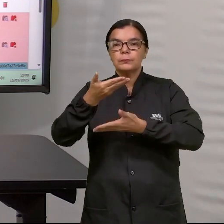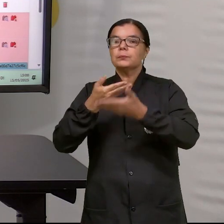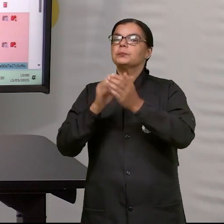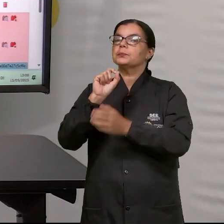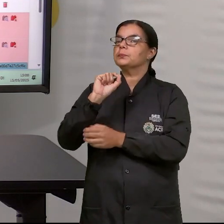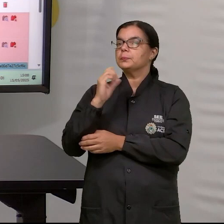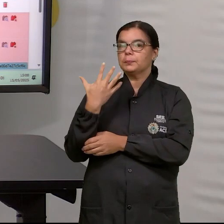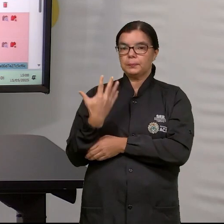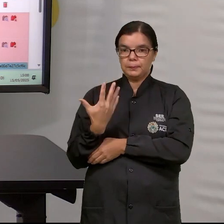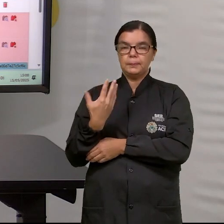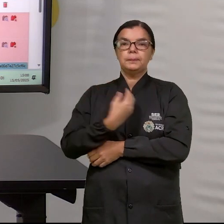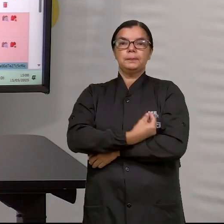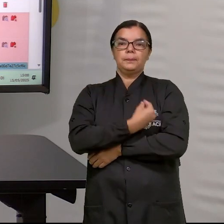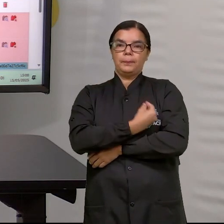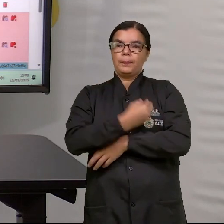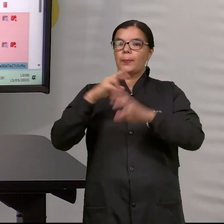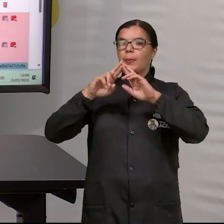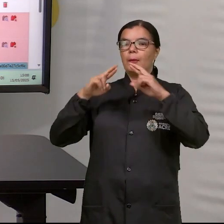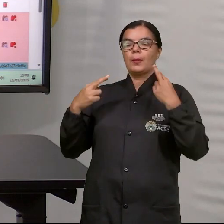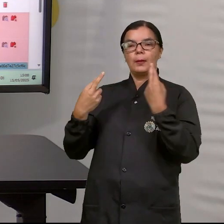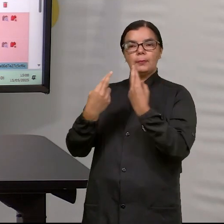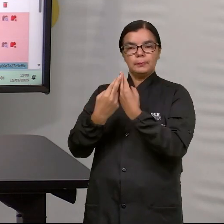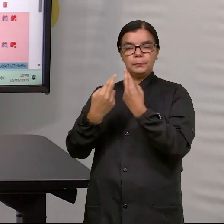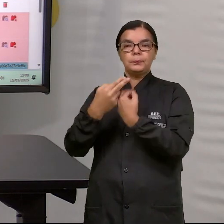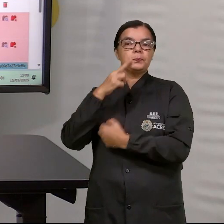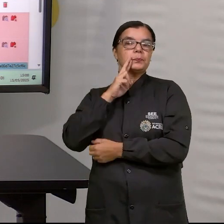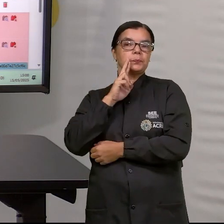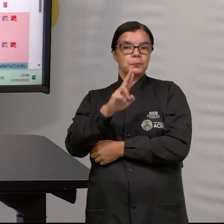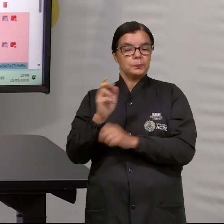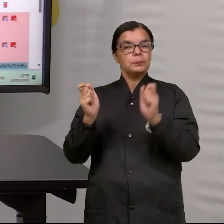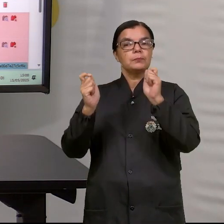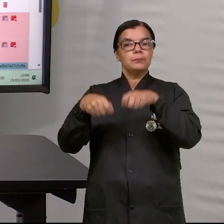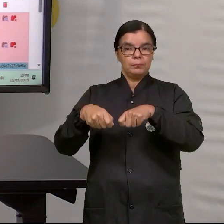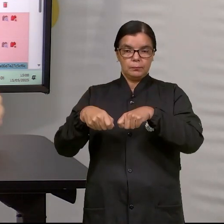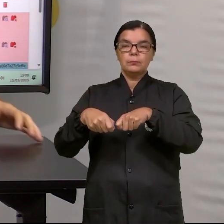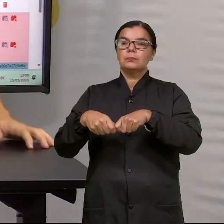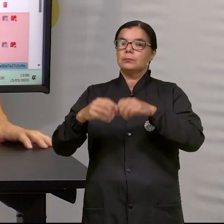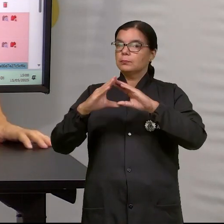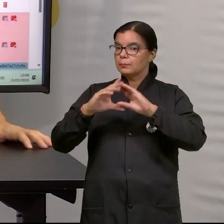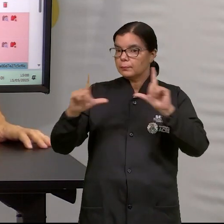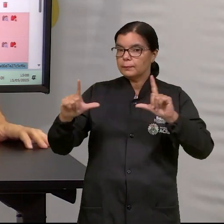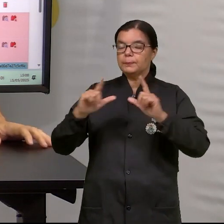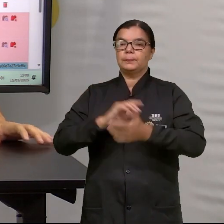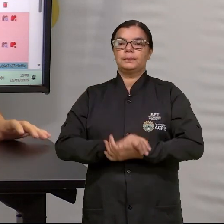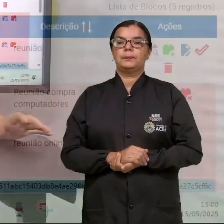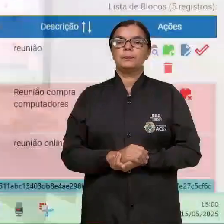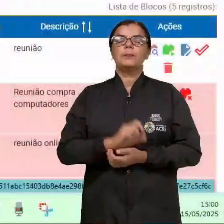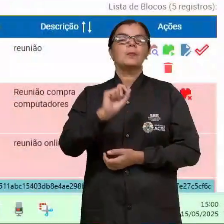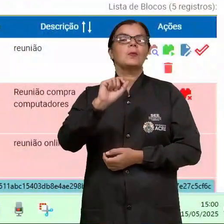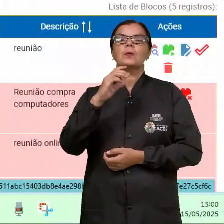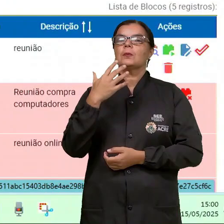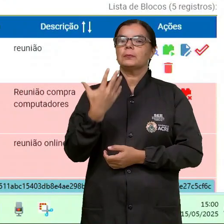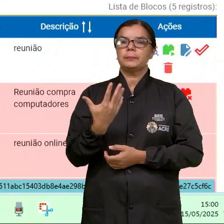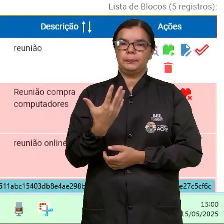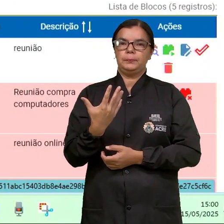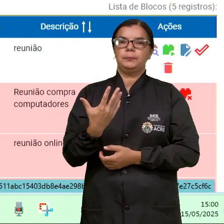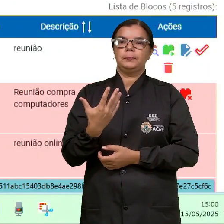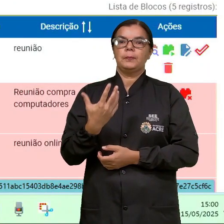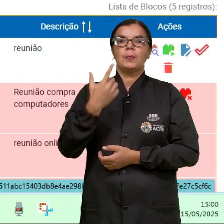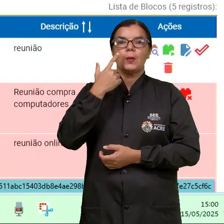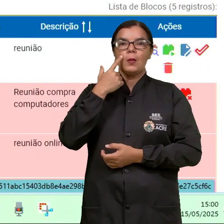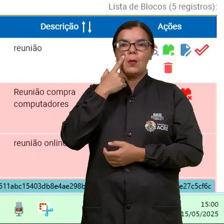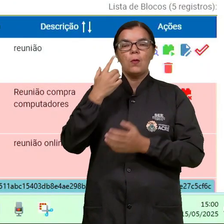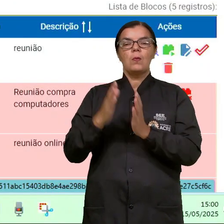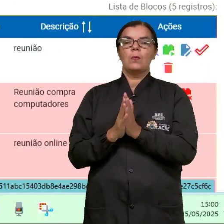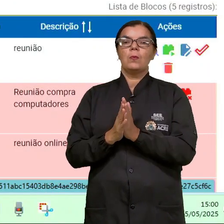acontecendo e participar da reunião e poder responder aquilo que precisa responder de forma eficaz. Então, o que eu tenho que fazer? Eu vou